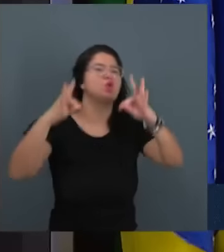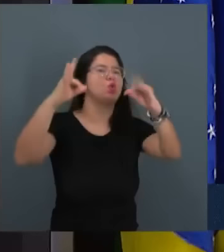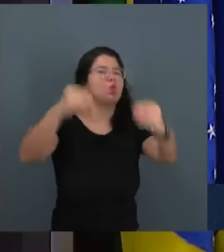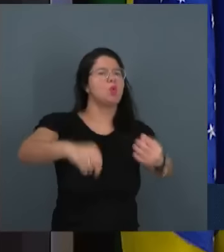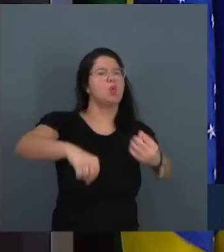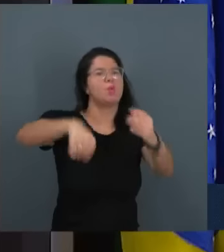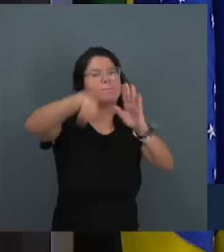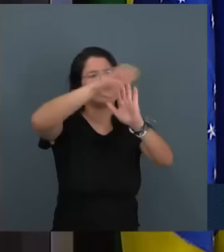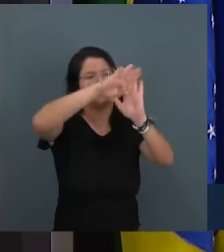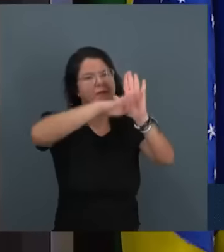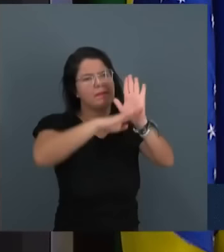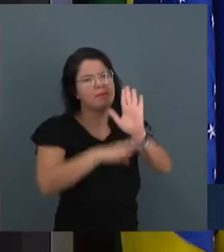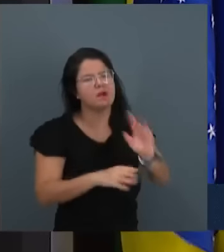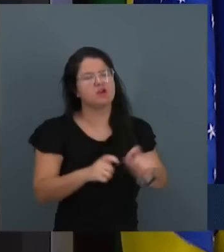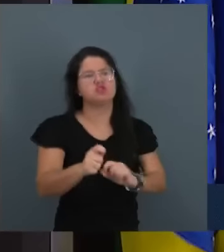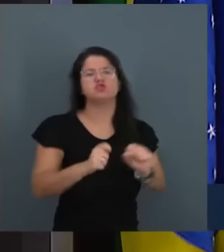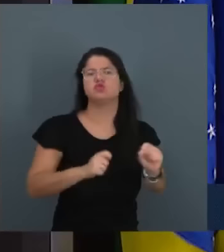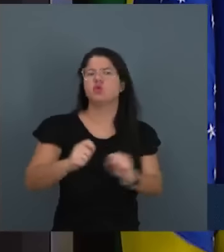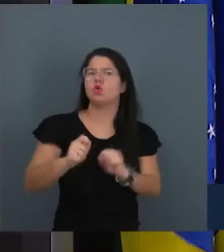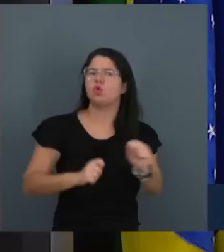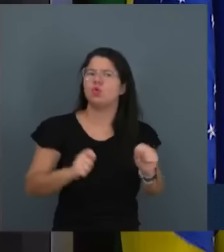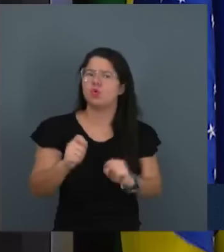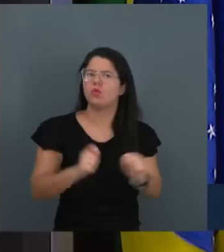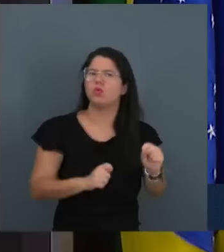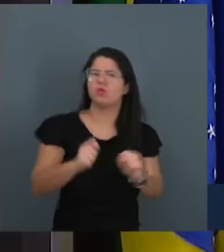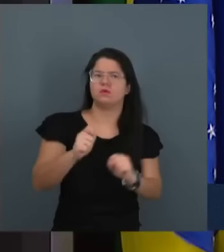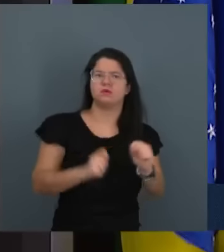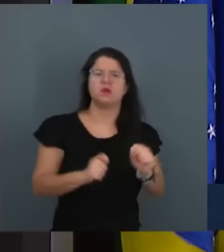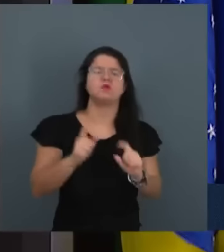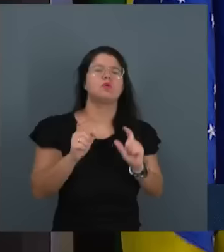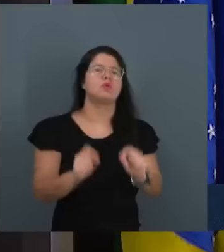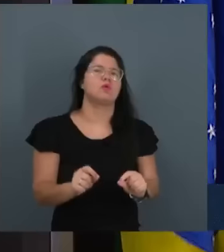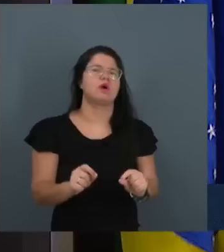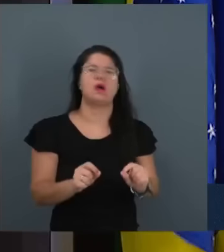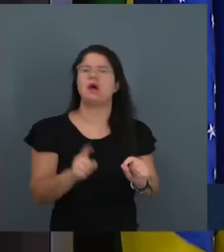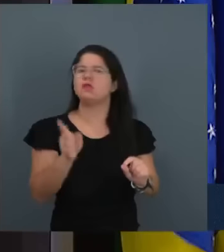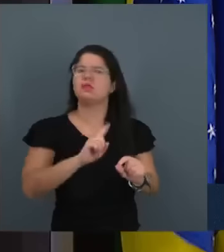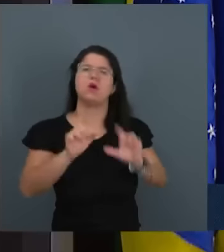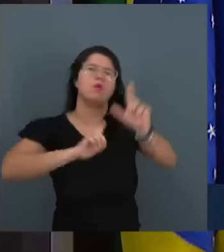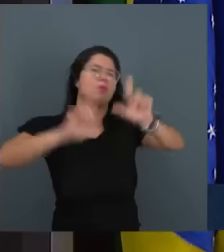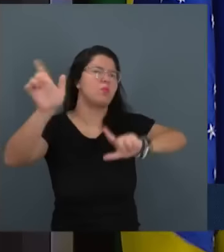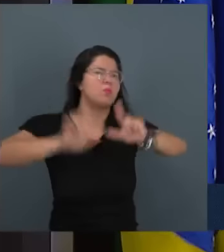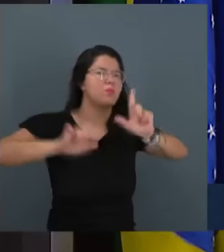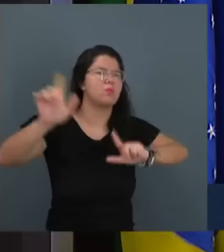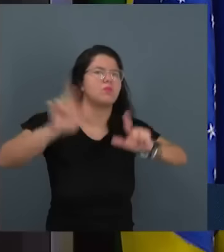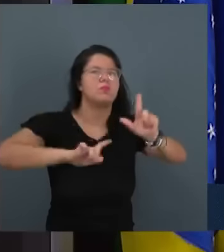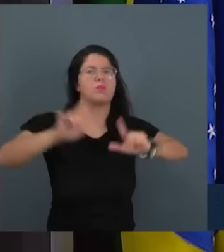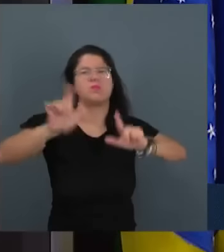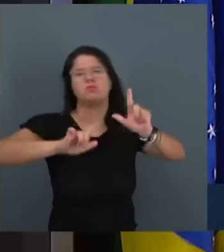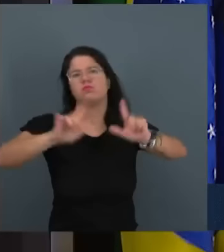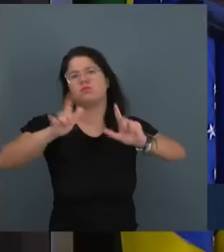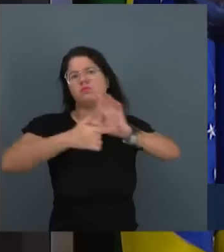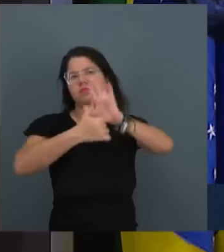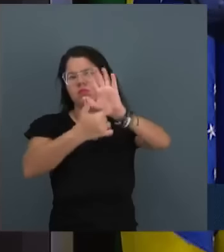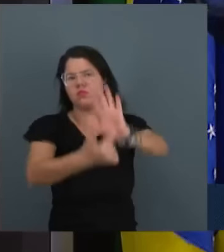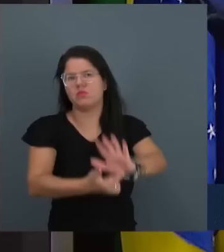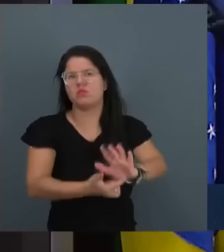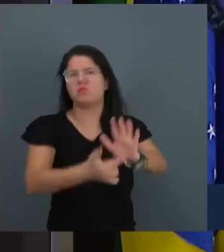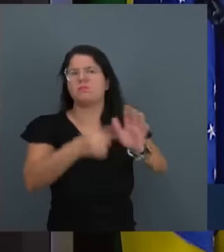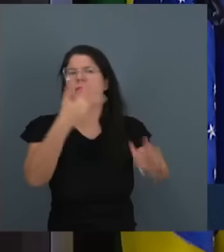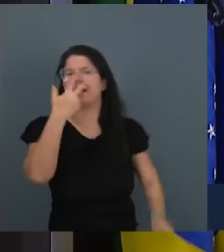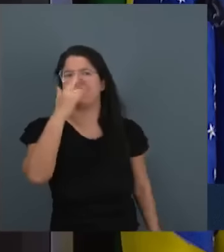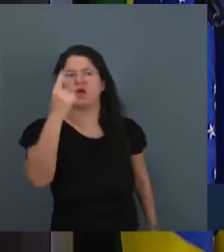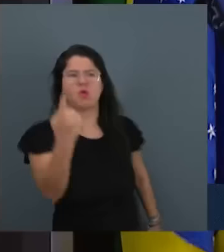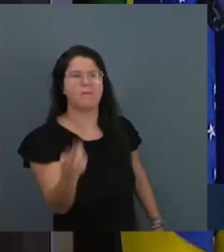de controle que mostravam a não veiculação de milhares de inserções, diz até que é 1 milhão